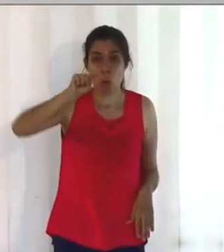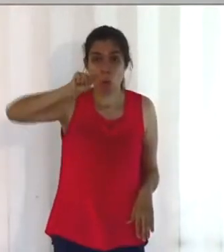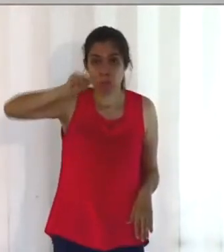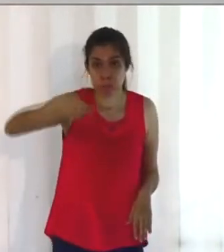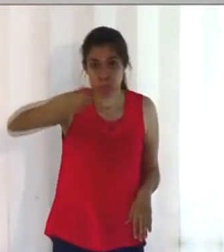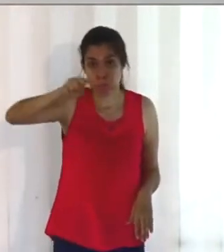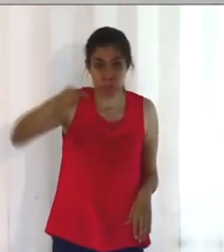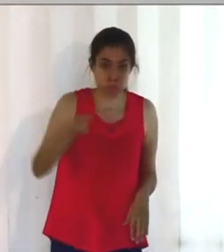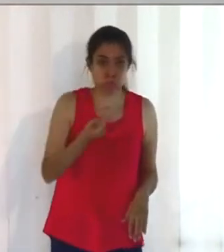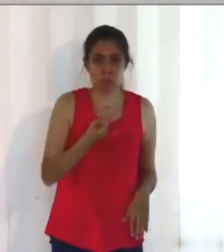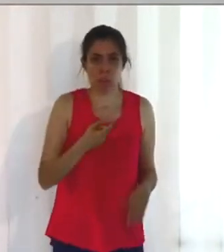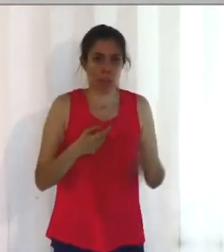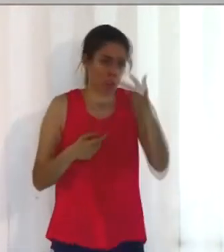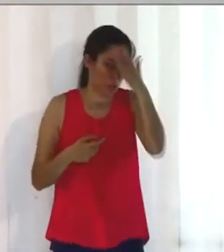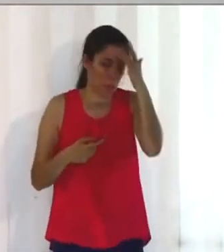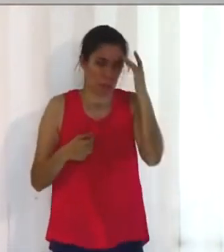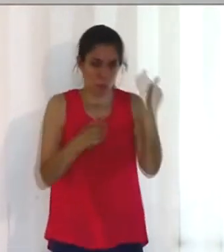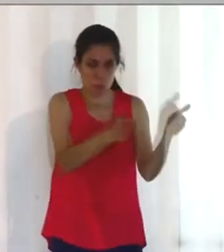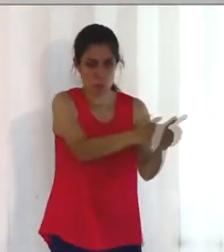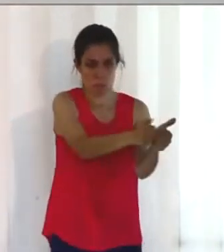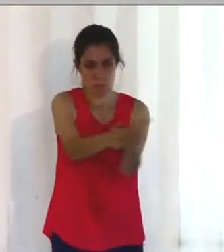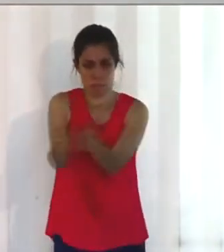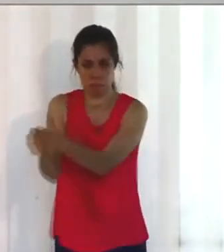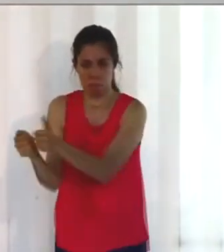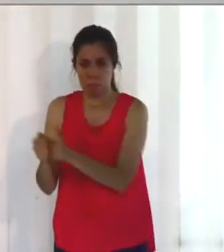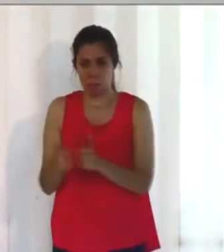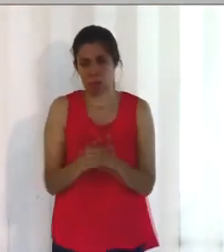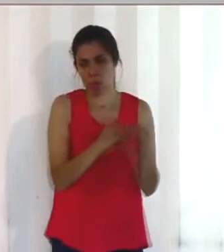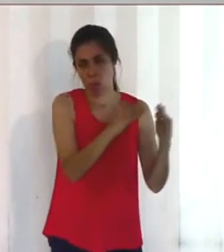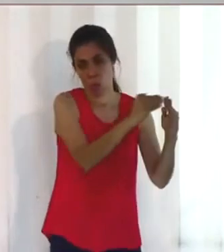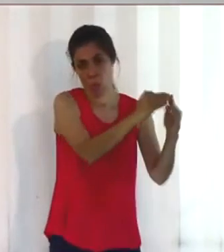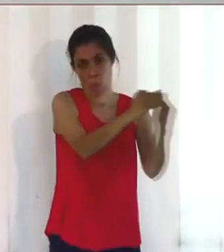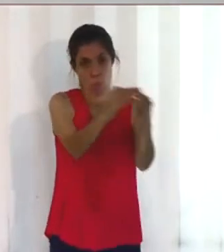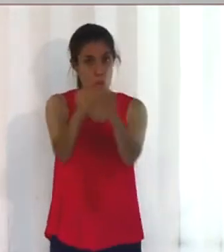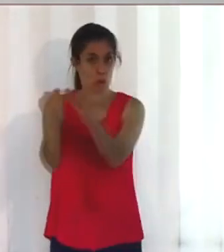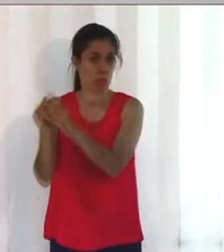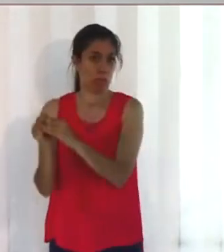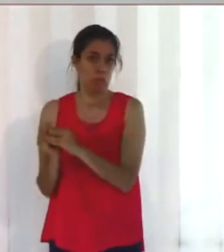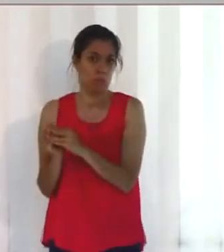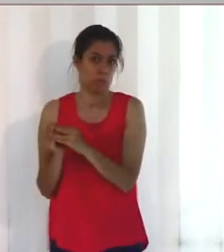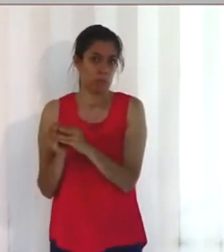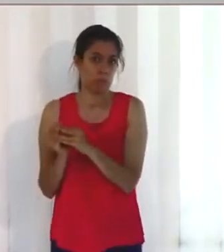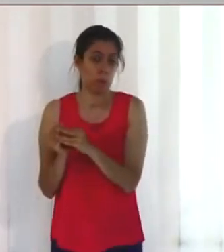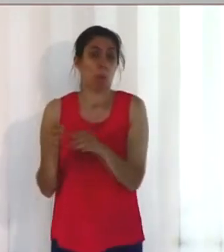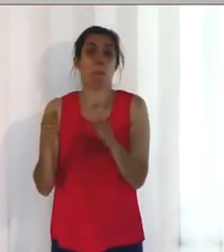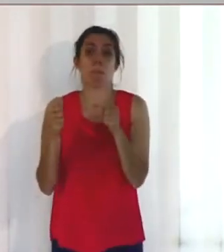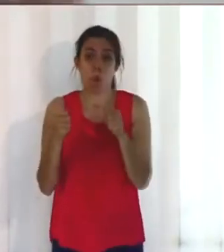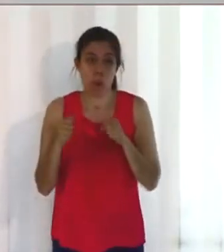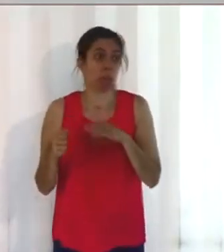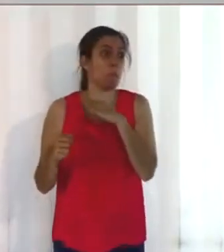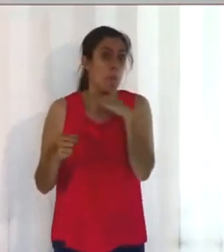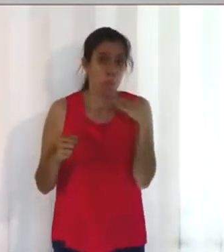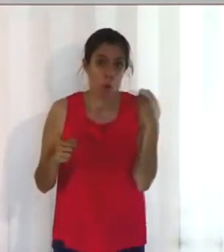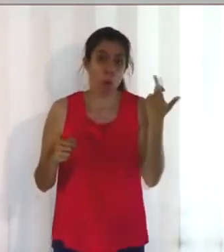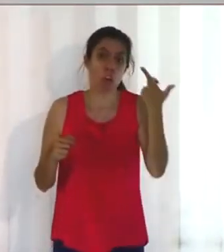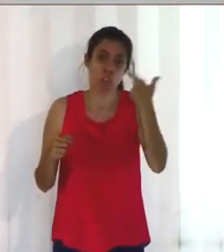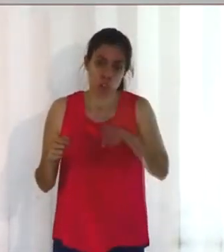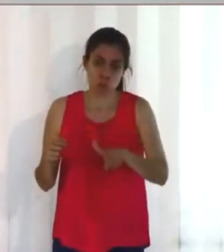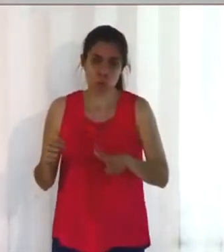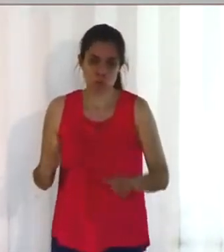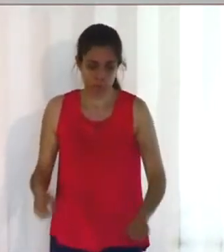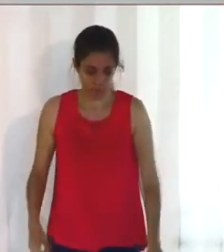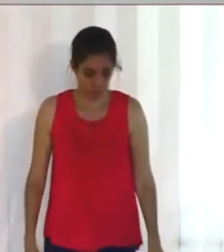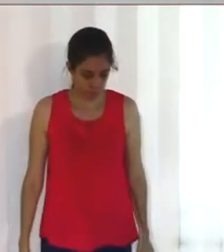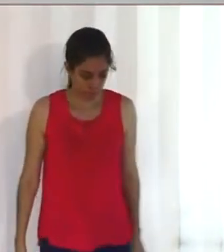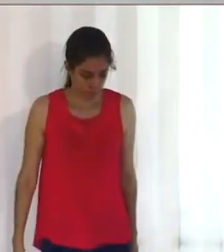ter alguma erupção. Lembrem que ele já fez isso mais de 20 vezes. E em 79 destruiu completamente 3